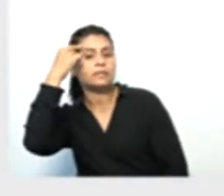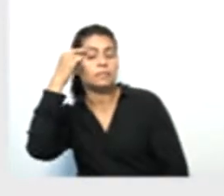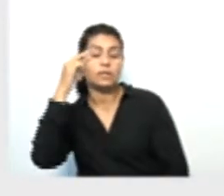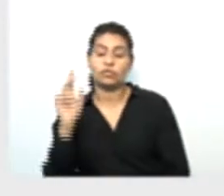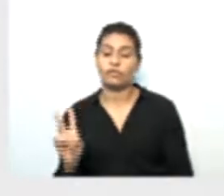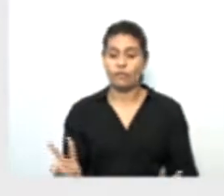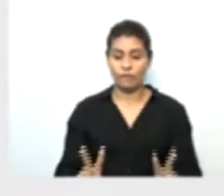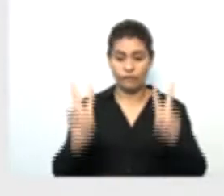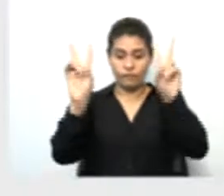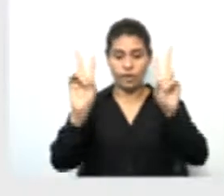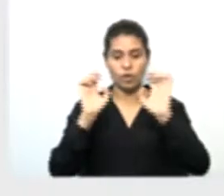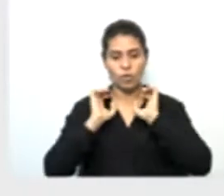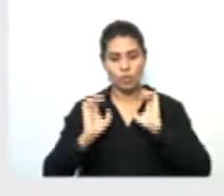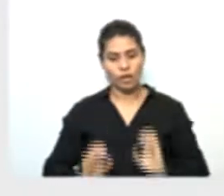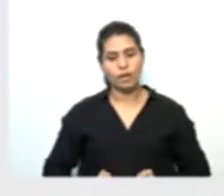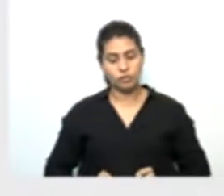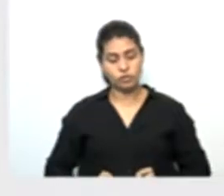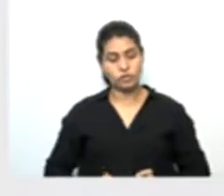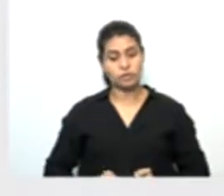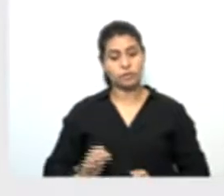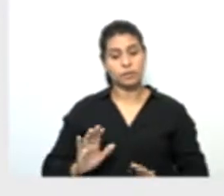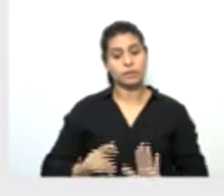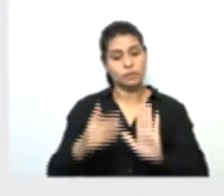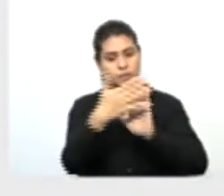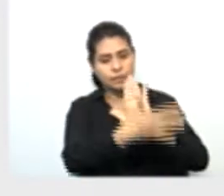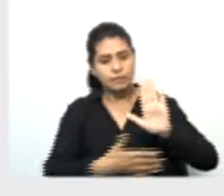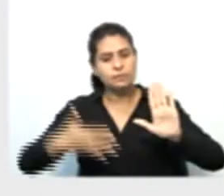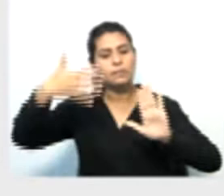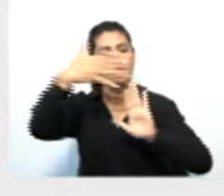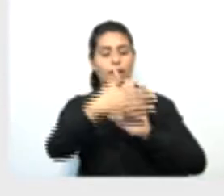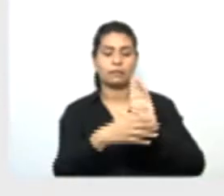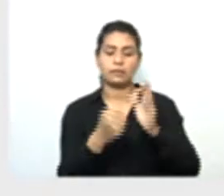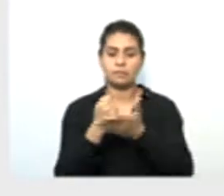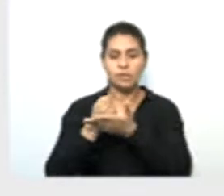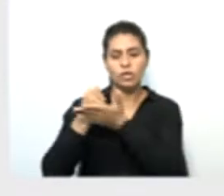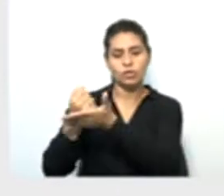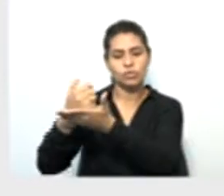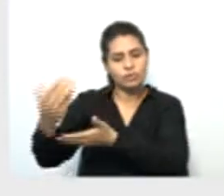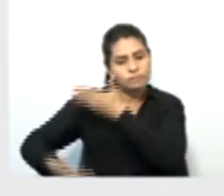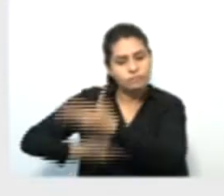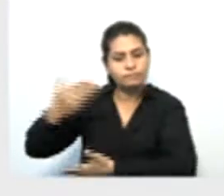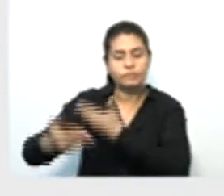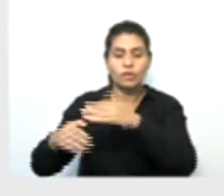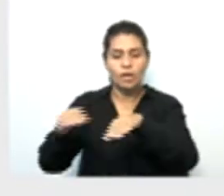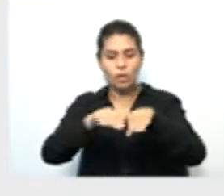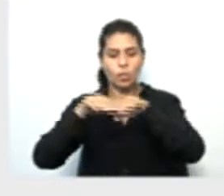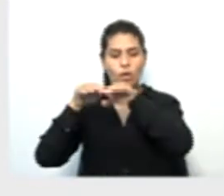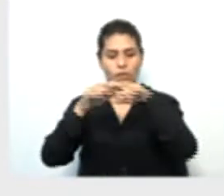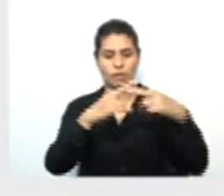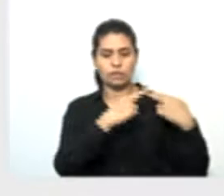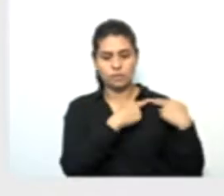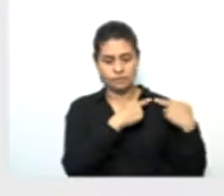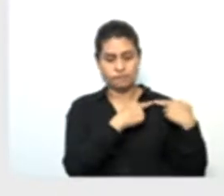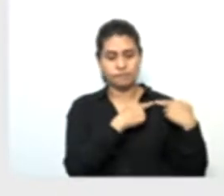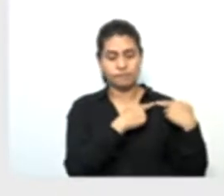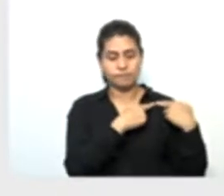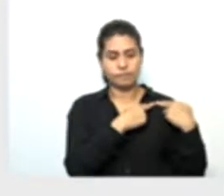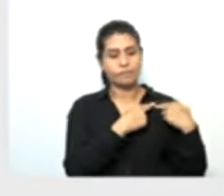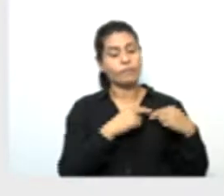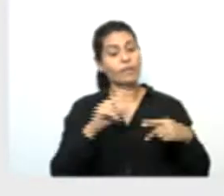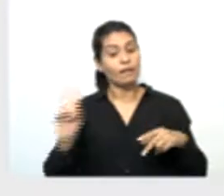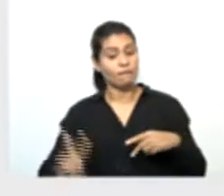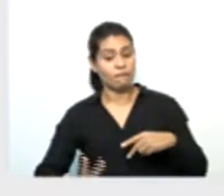valores éticos, de transparência, de solidariedade, de democracia, igualdade e responsabilidade.